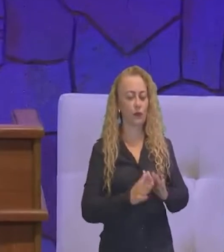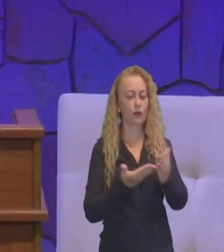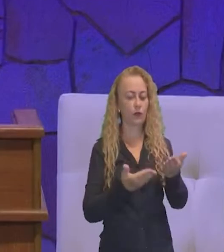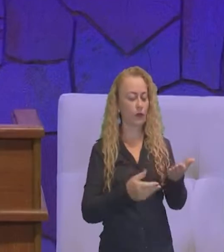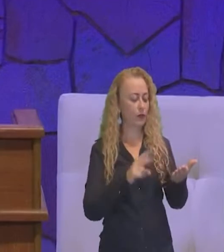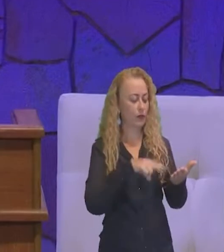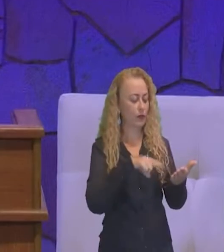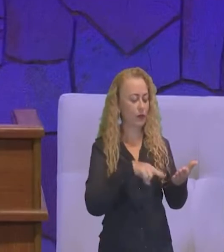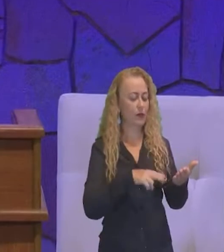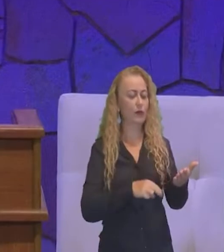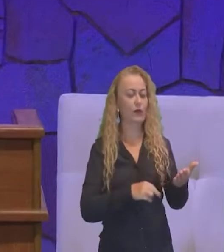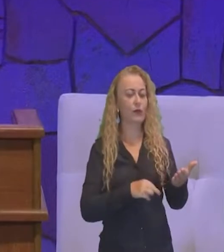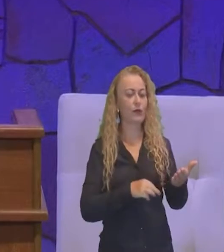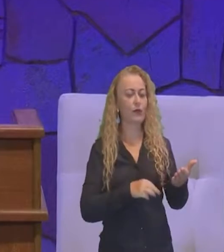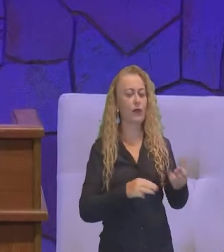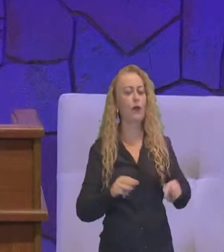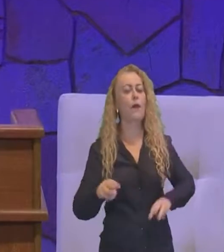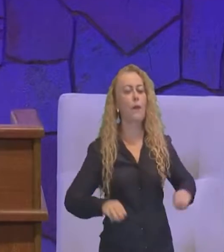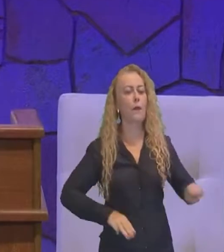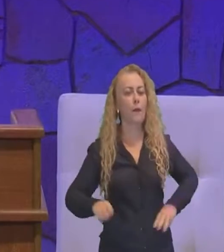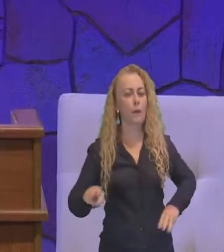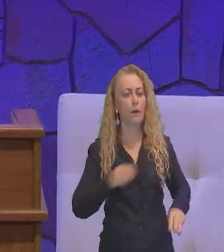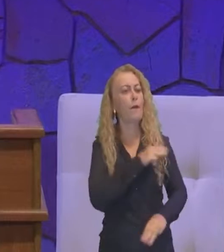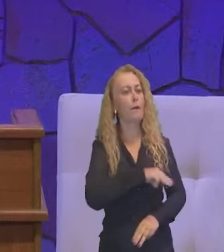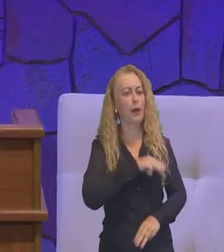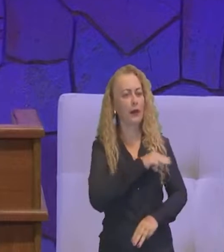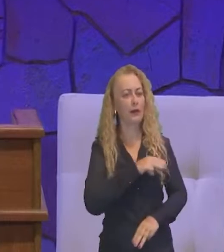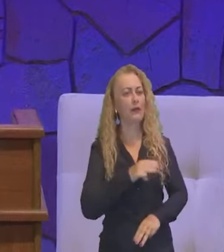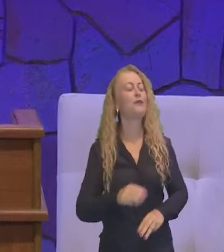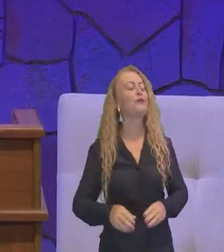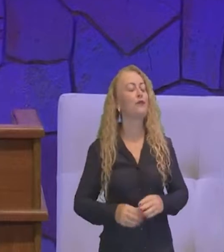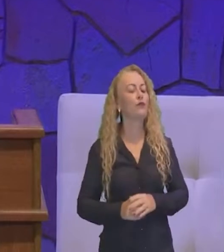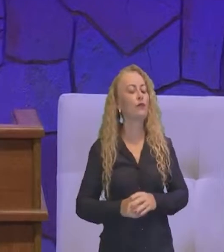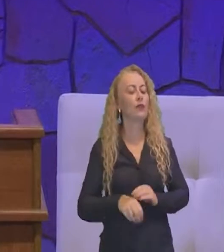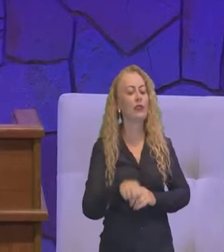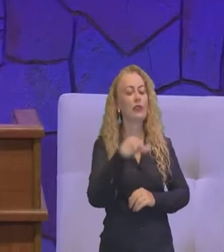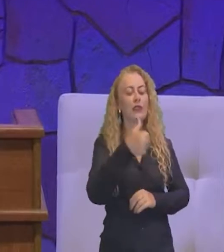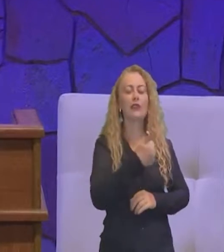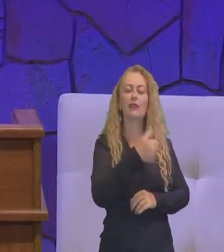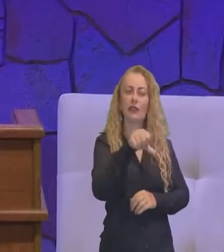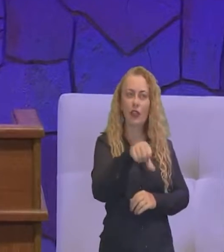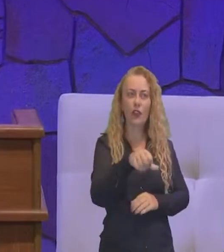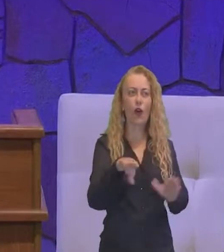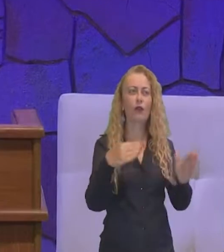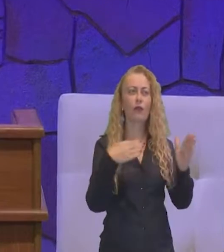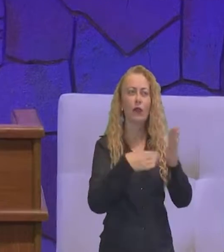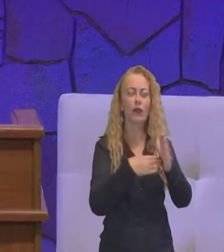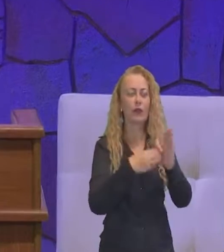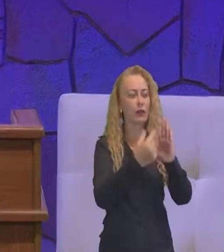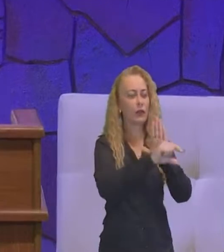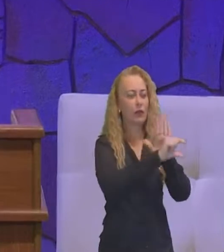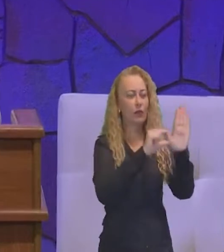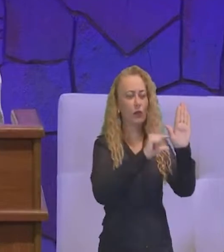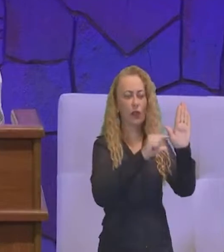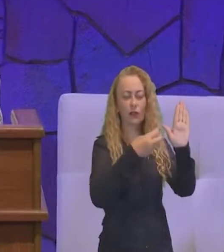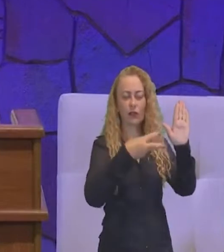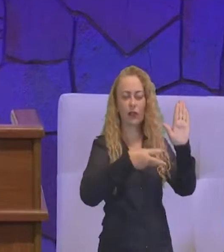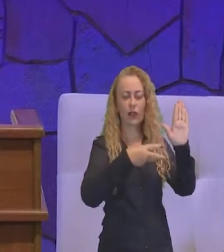no Evangelho de Mateus, capítulo 19, versos 3 até ao versículo